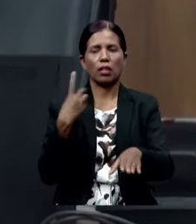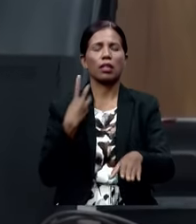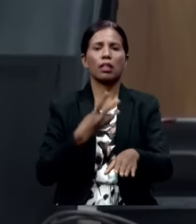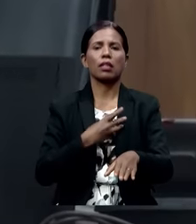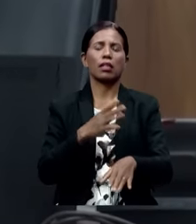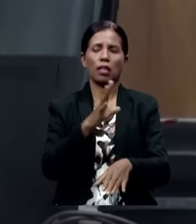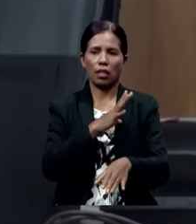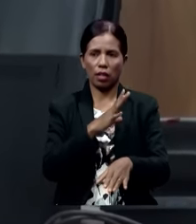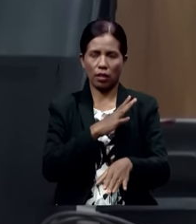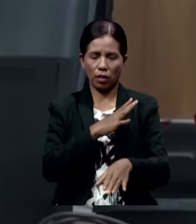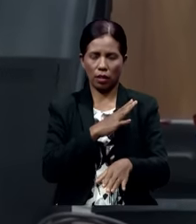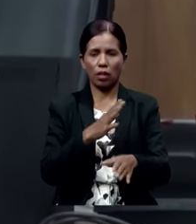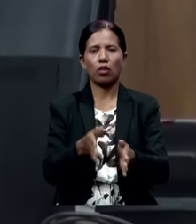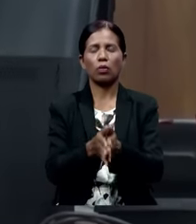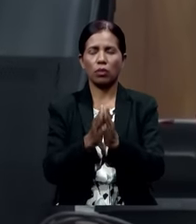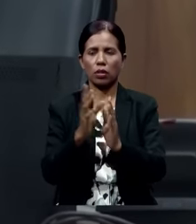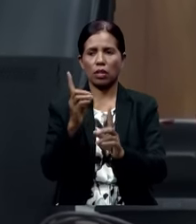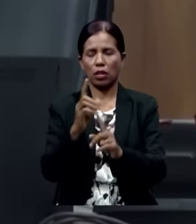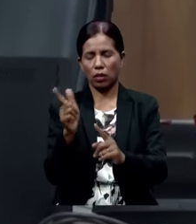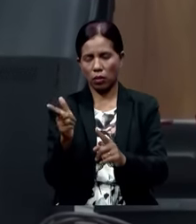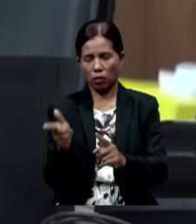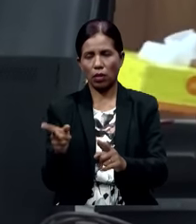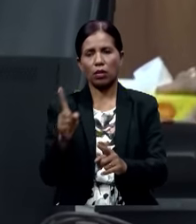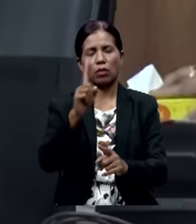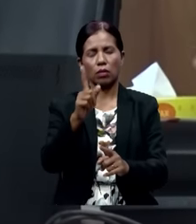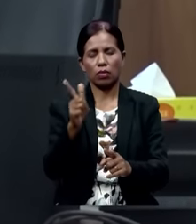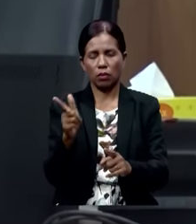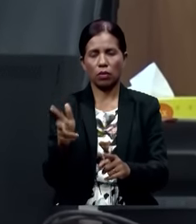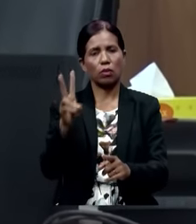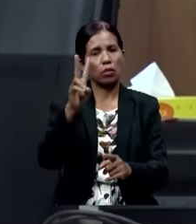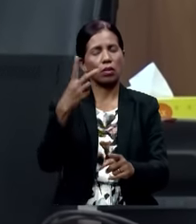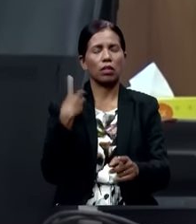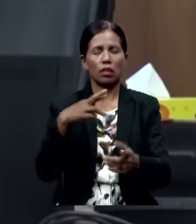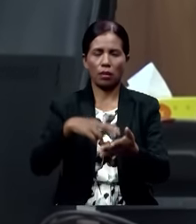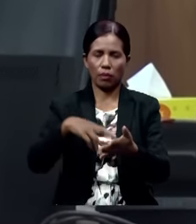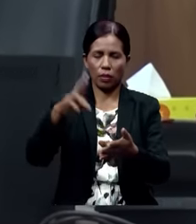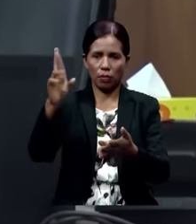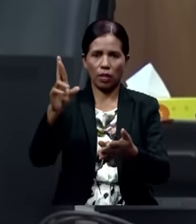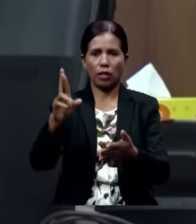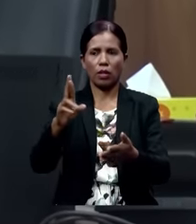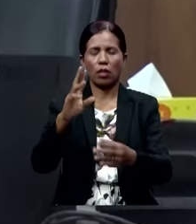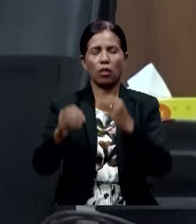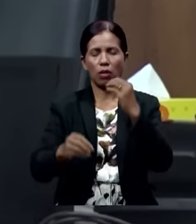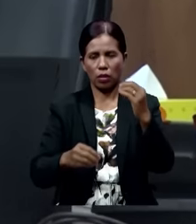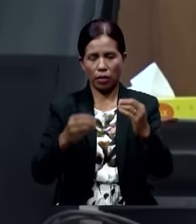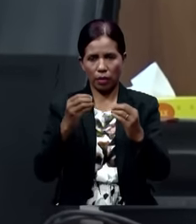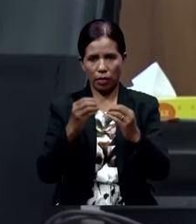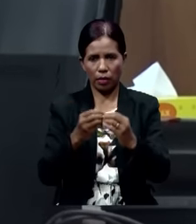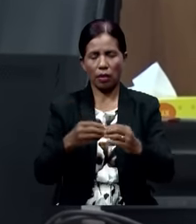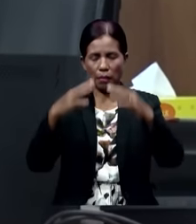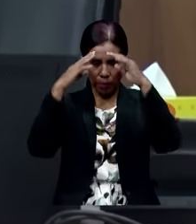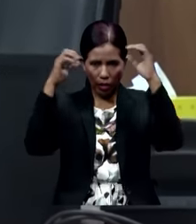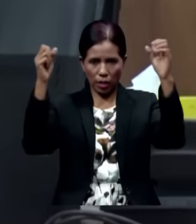que pedido para dia 20 ou 21, que seja a prova, assentimento e dá, para Sua Excelência, o Presidente